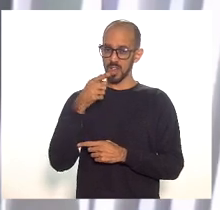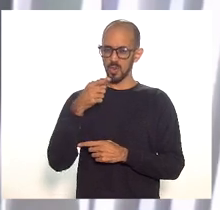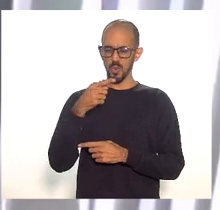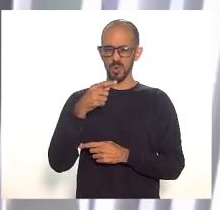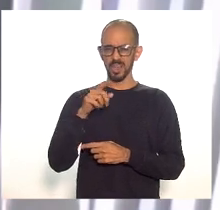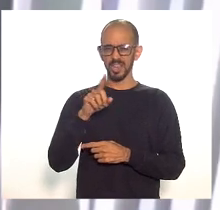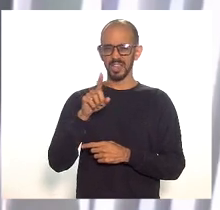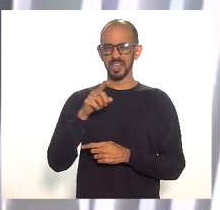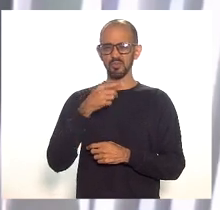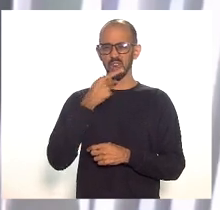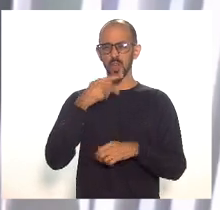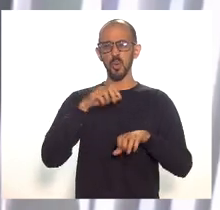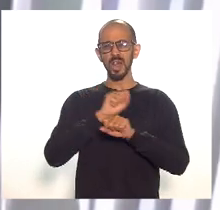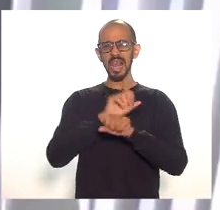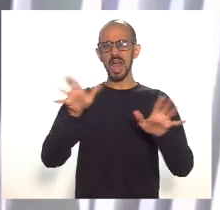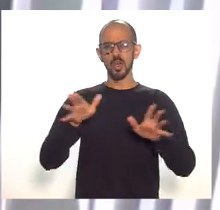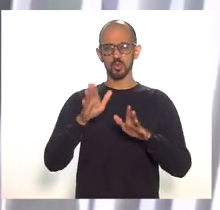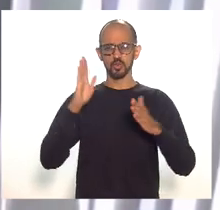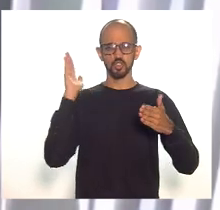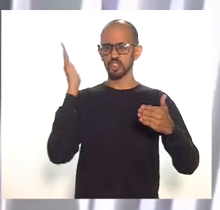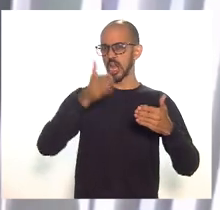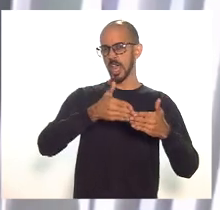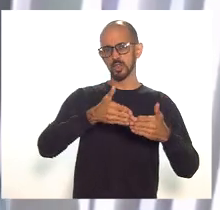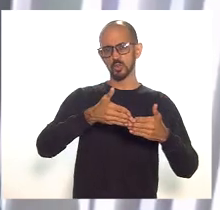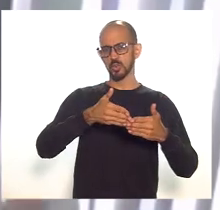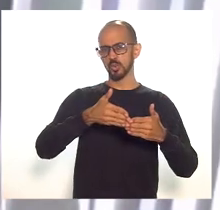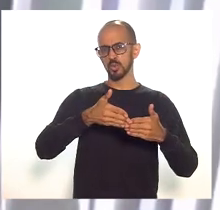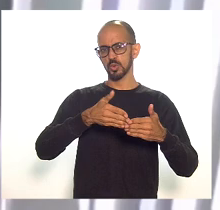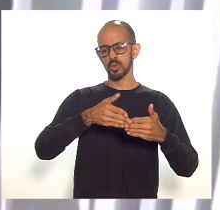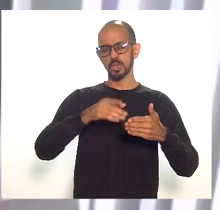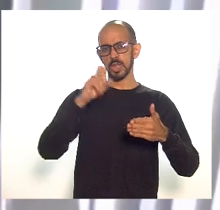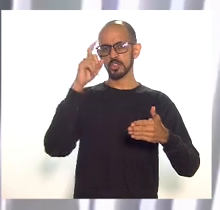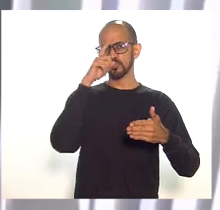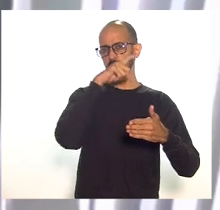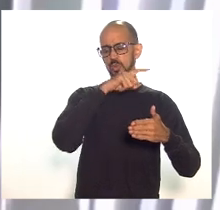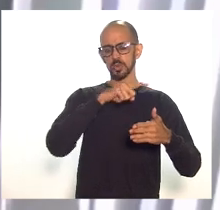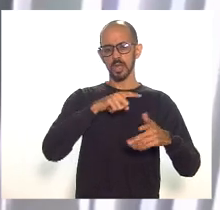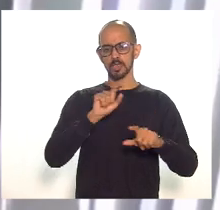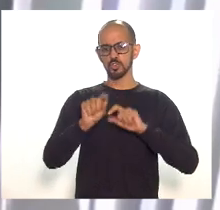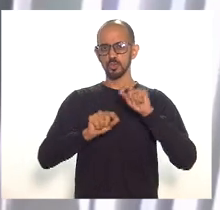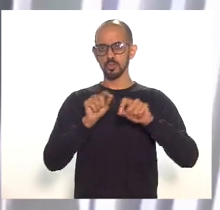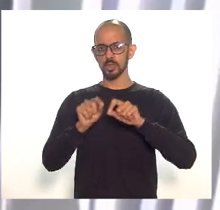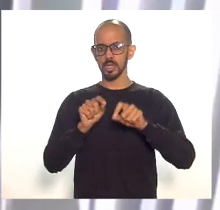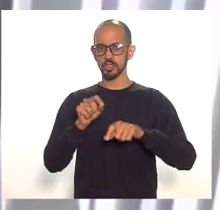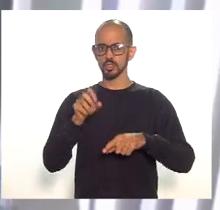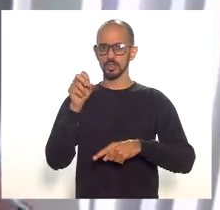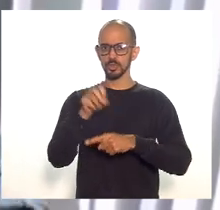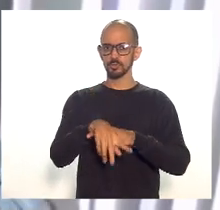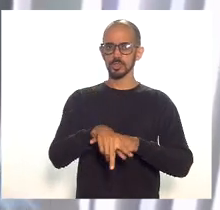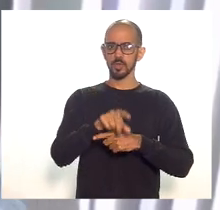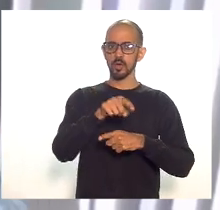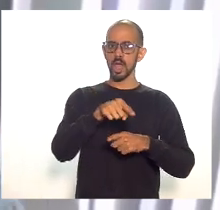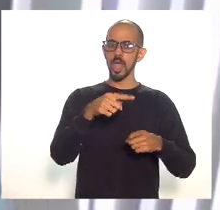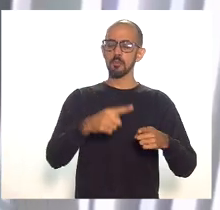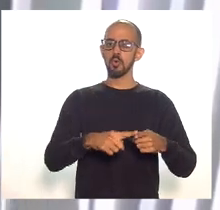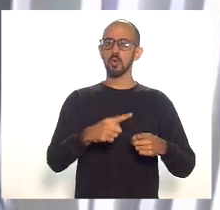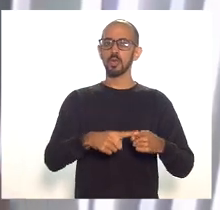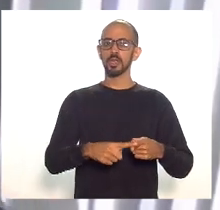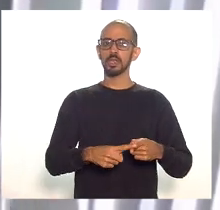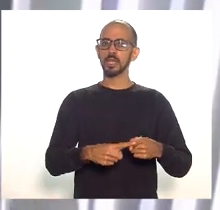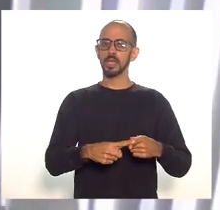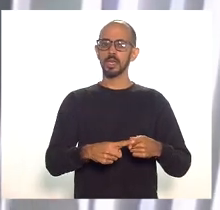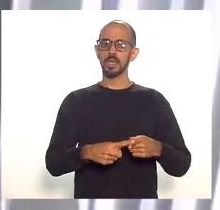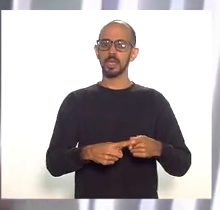alusão, quando faz uma menção direta ao fato de que a dificuldade de pessoal, de contratação de pessoal residiria